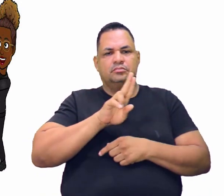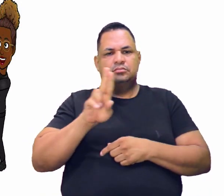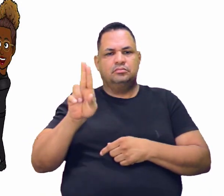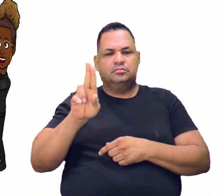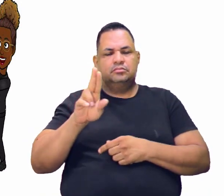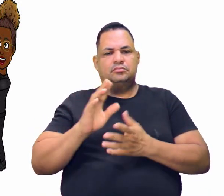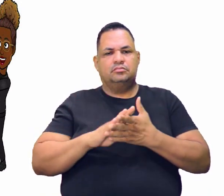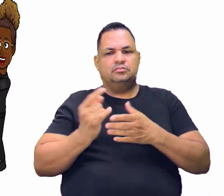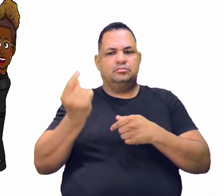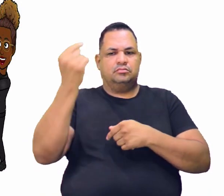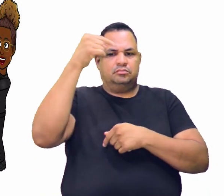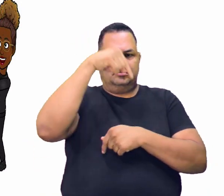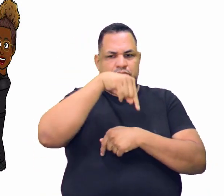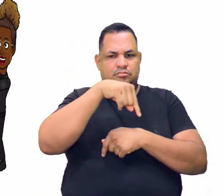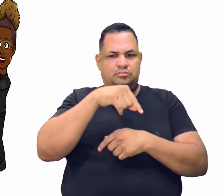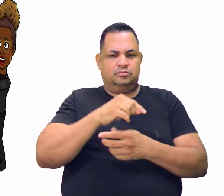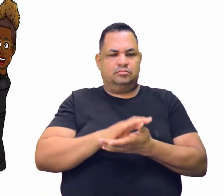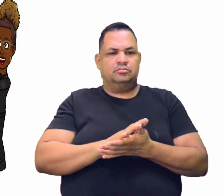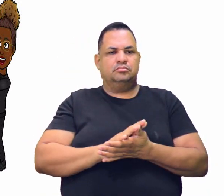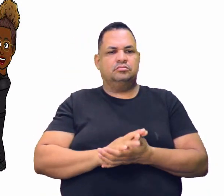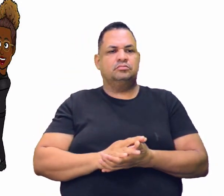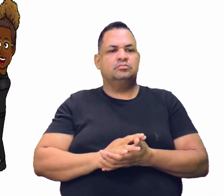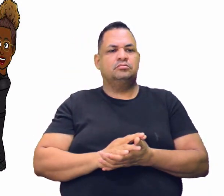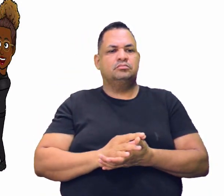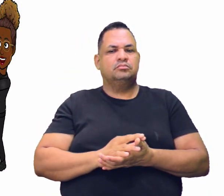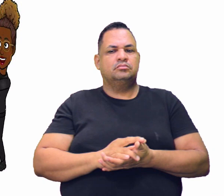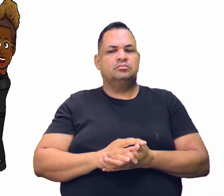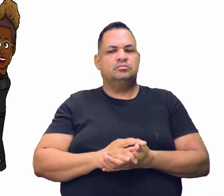se refere, tá bom?